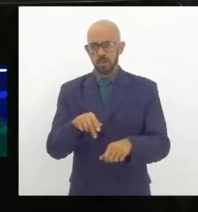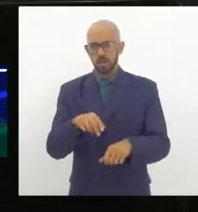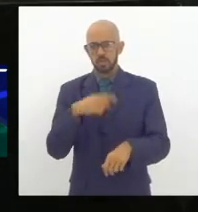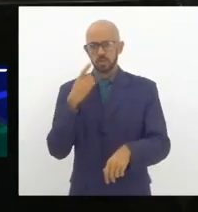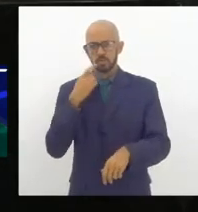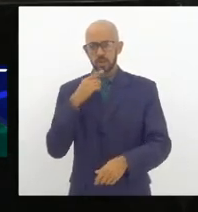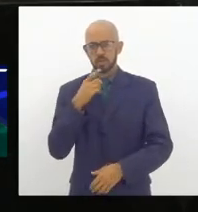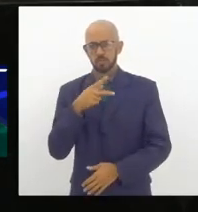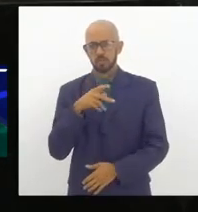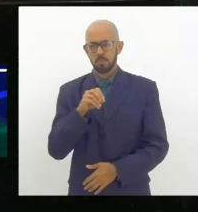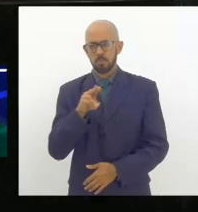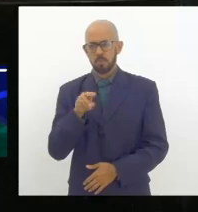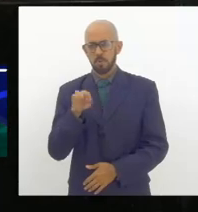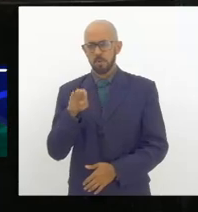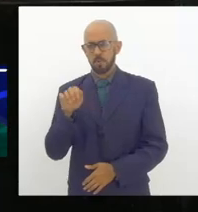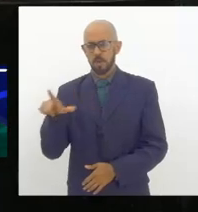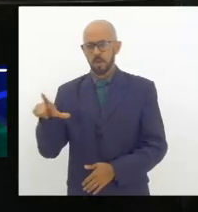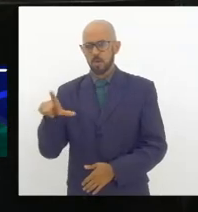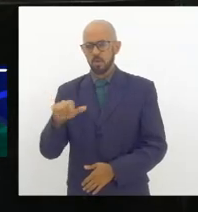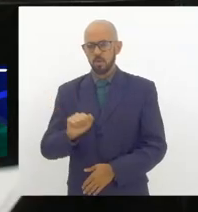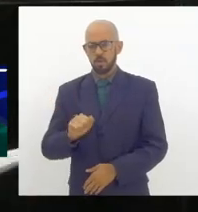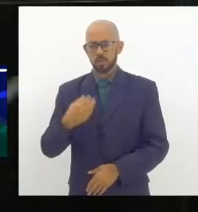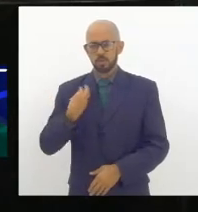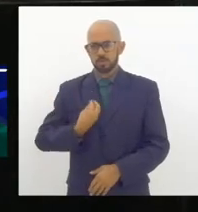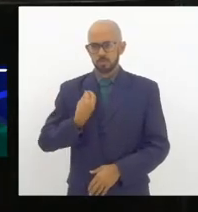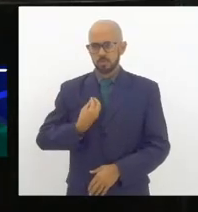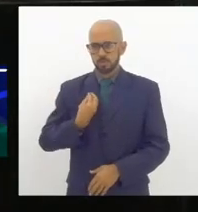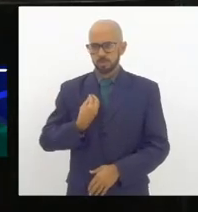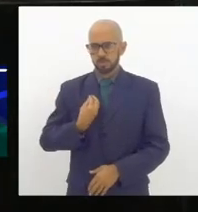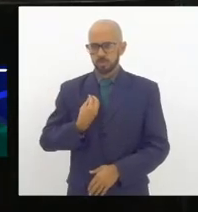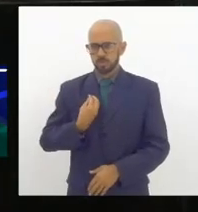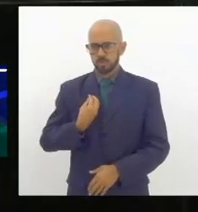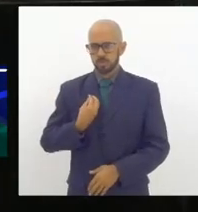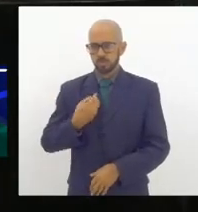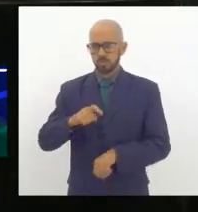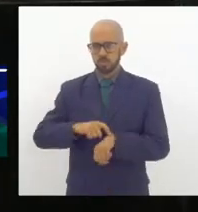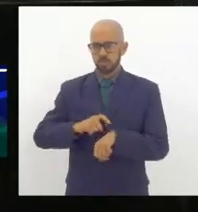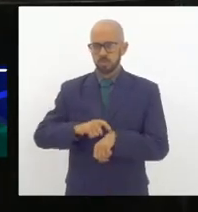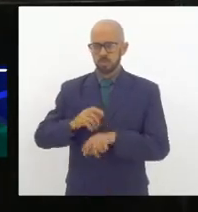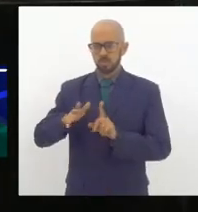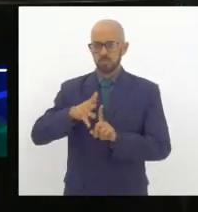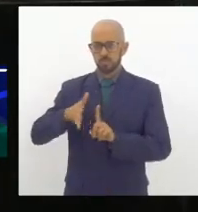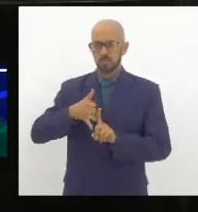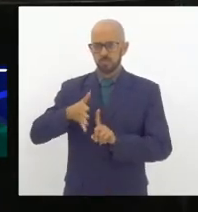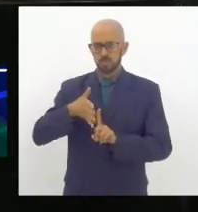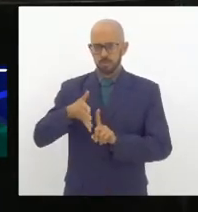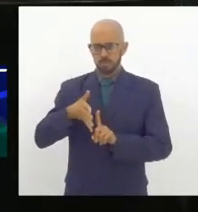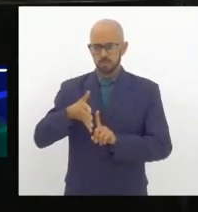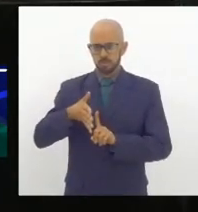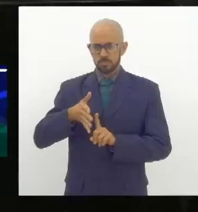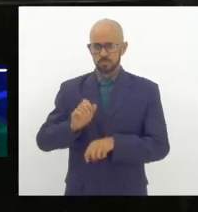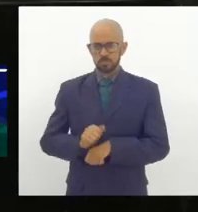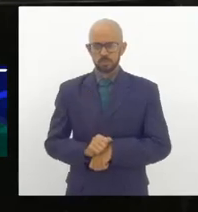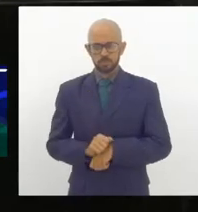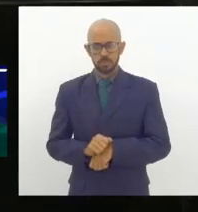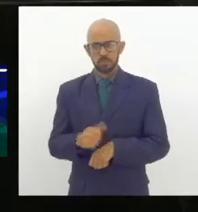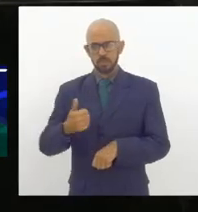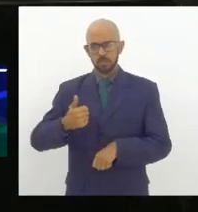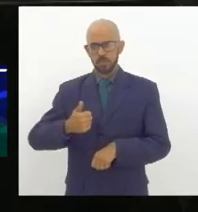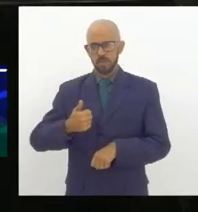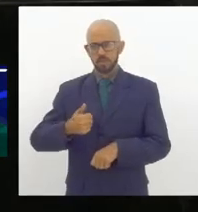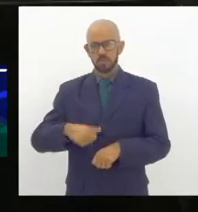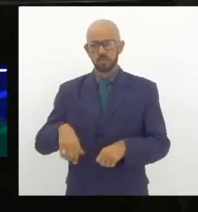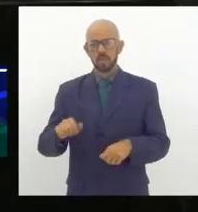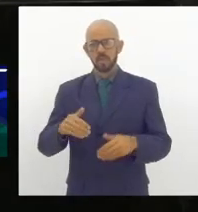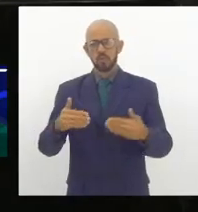de estarem presente ainda na sessão enquanto estou utilizando da palavra aqui nessa Tribuna primeira queria concordar com o Deputado